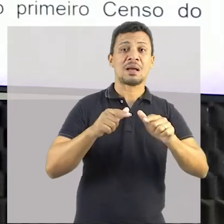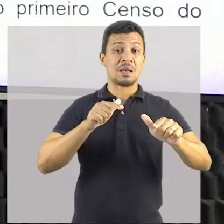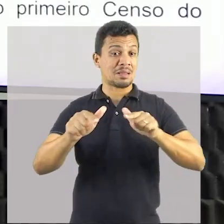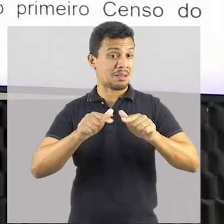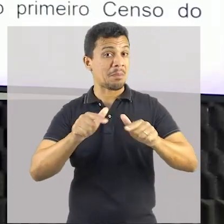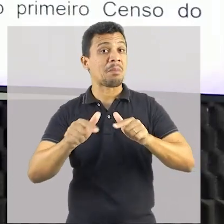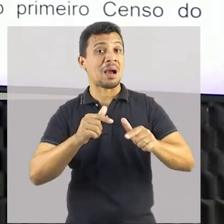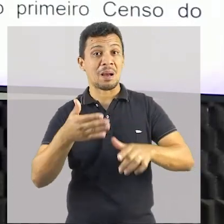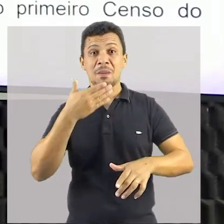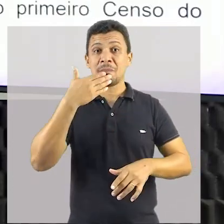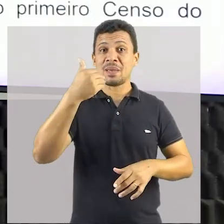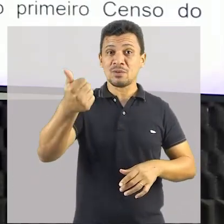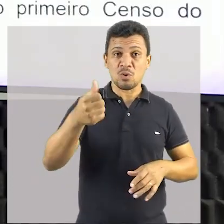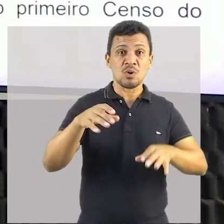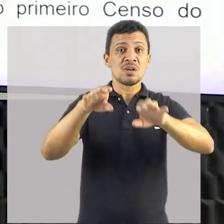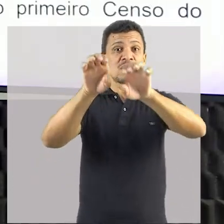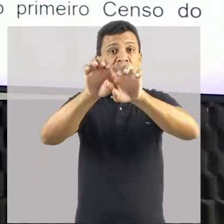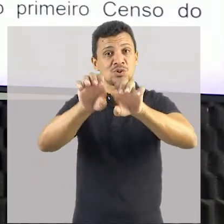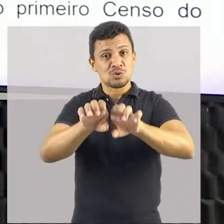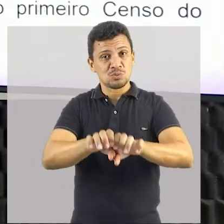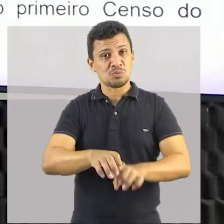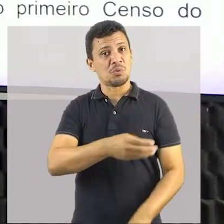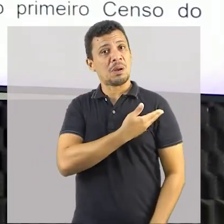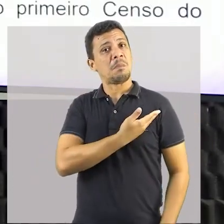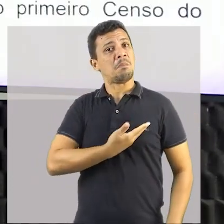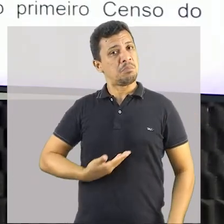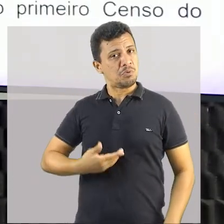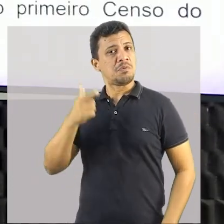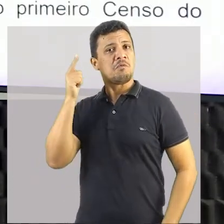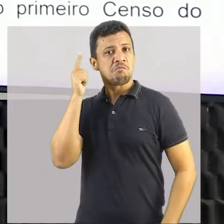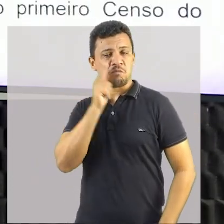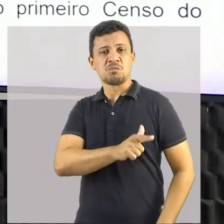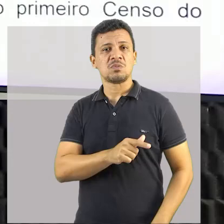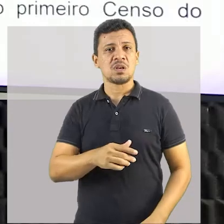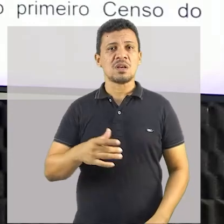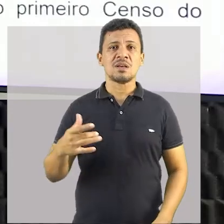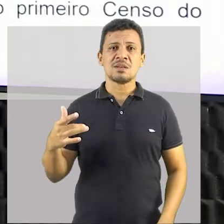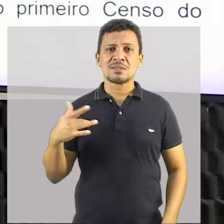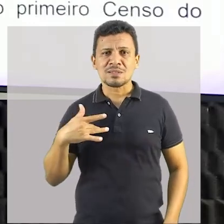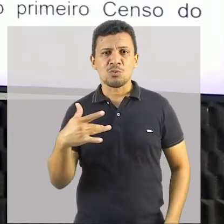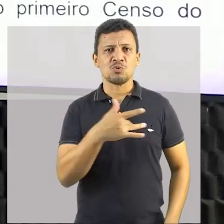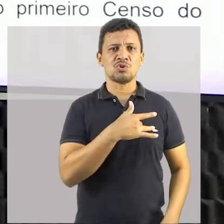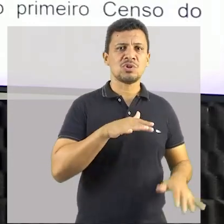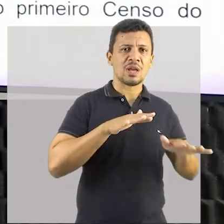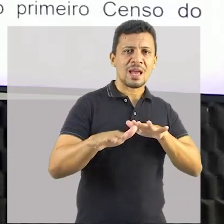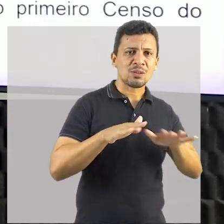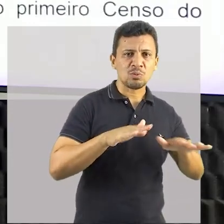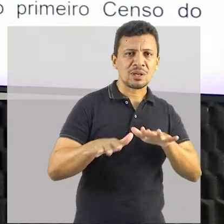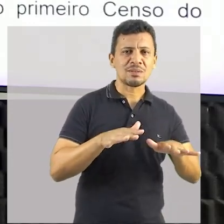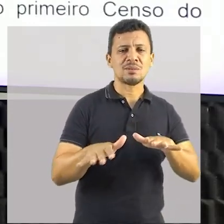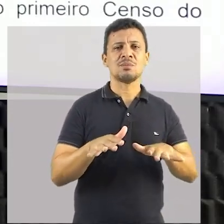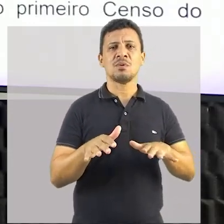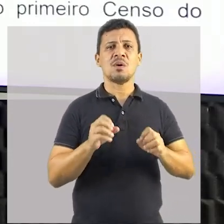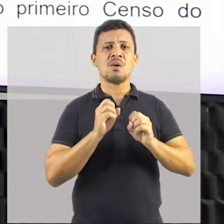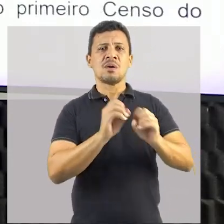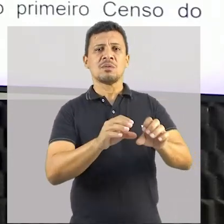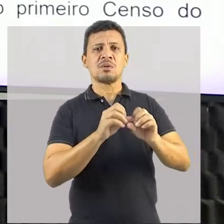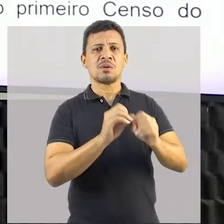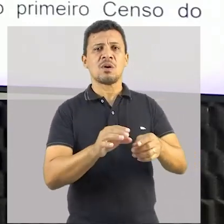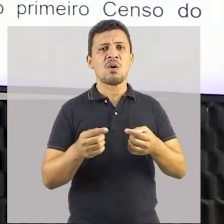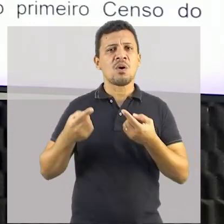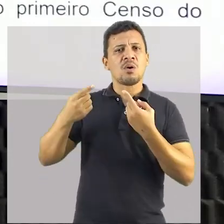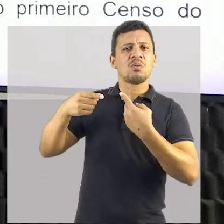nós consolidamos as estruturas públicas de prestação de serviços. Saúde, educação, mobilidade, segurança,